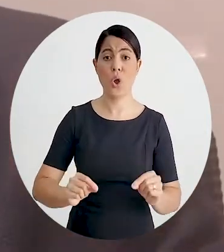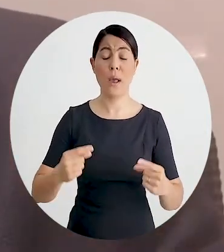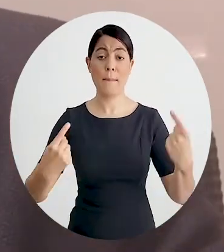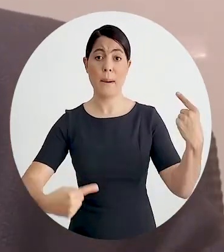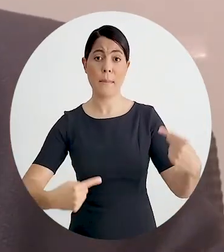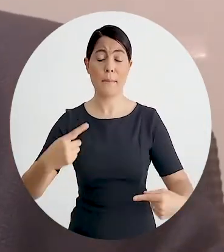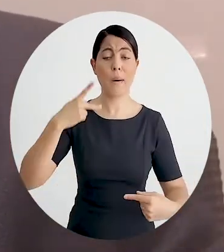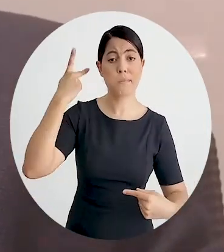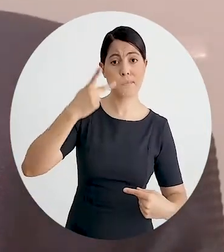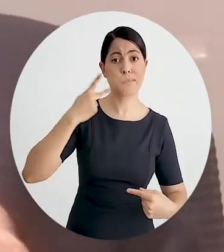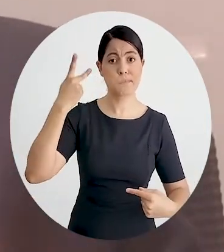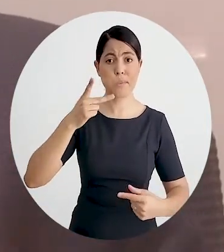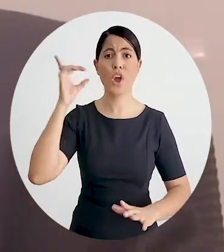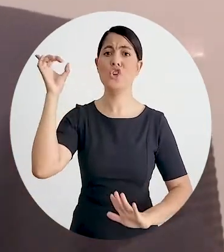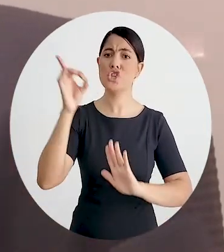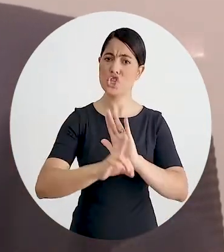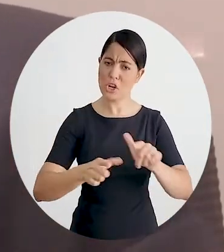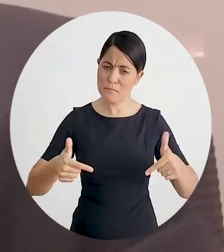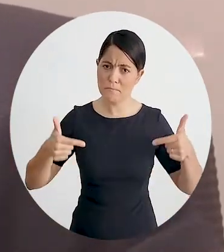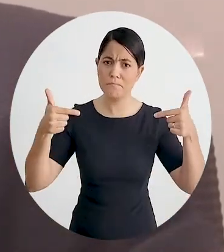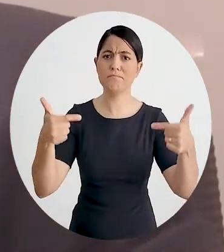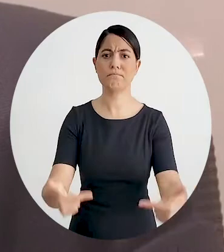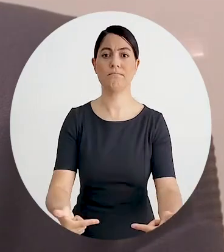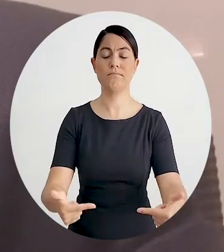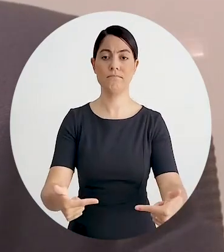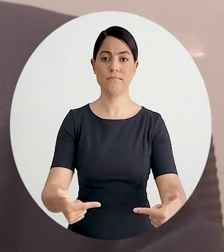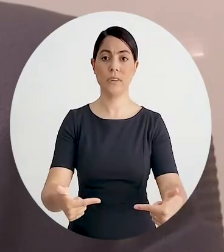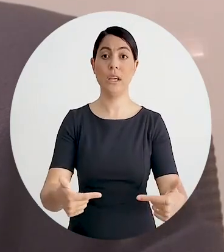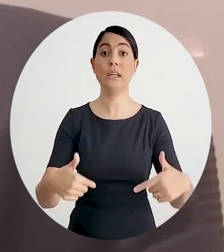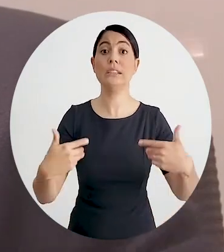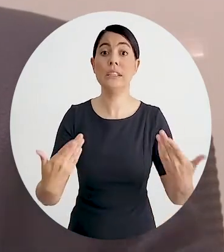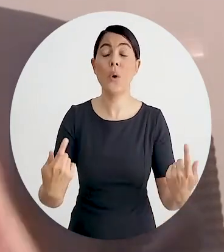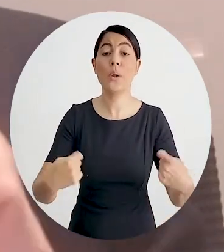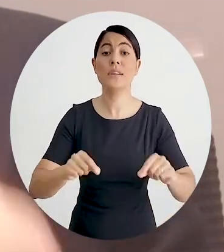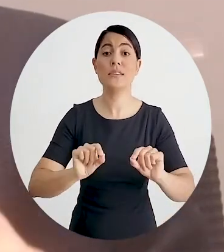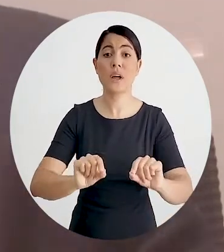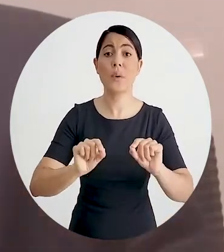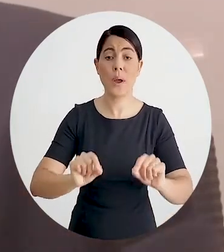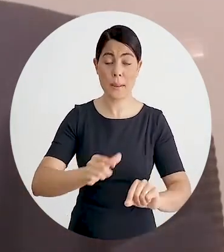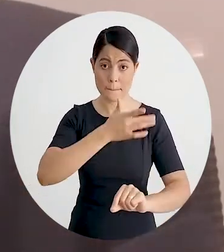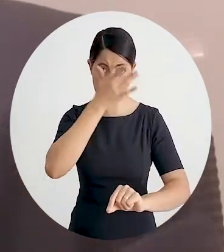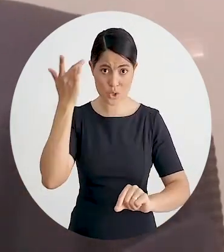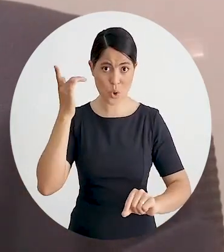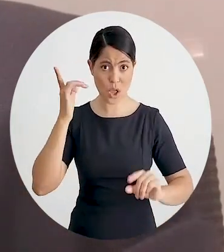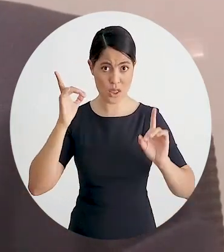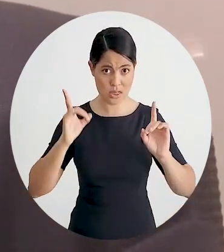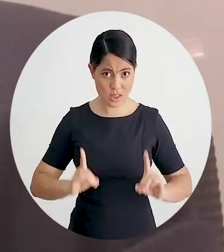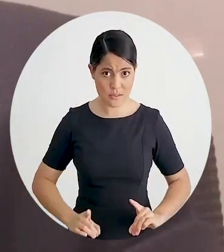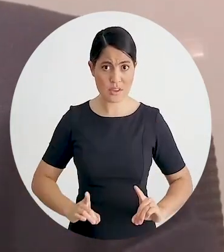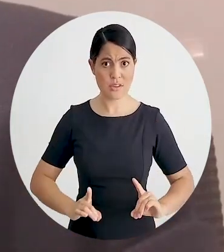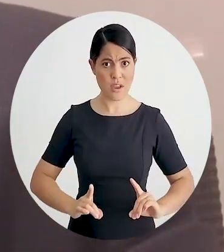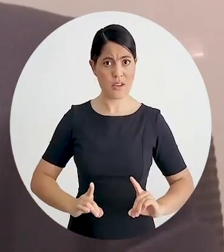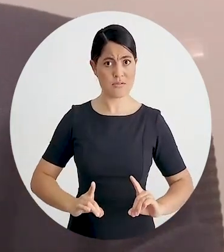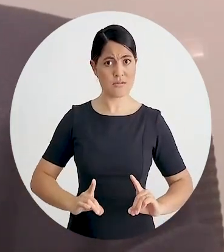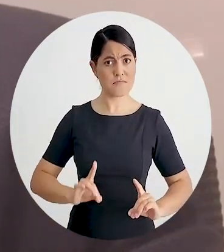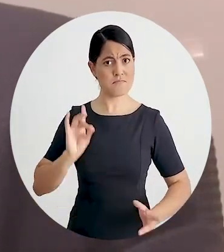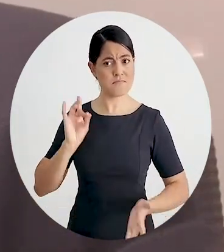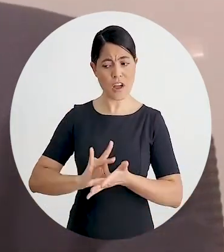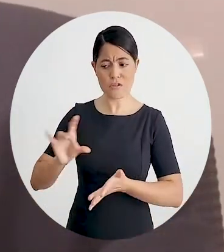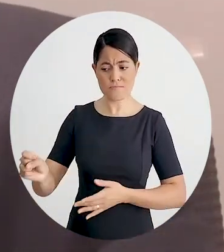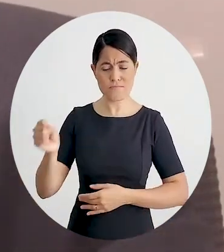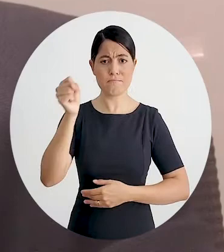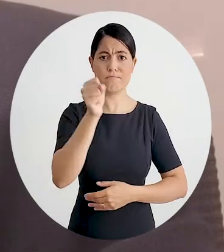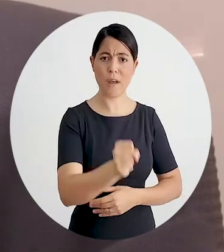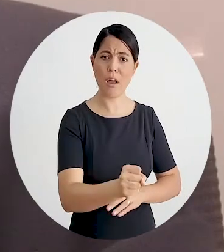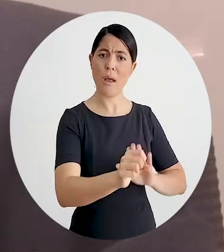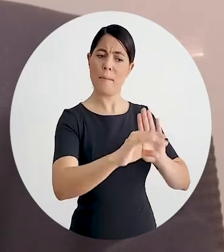seus direitos políticos na mais absoluta plenitude, é importante que os partidos garantam às pessoas com deficiência a